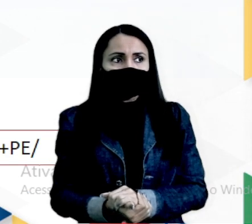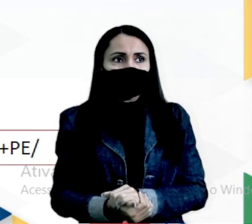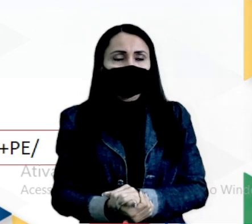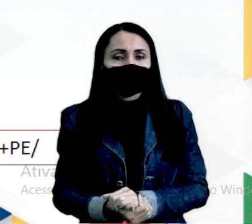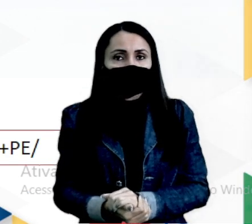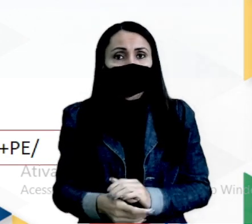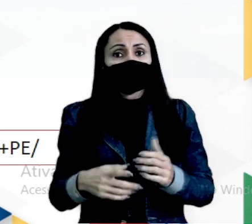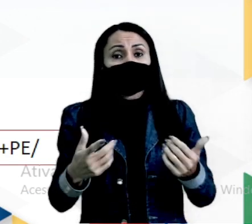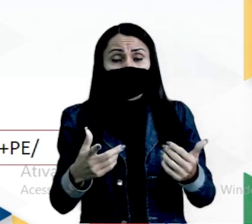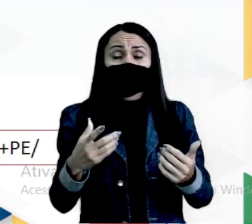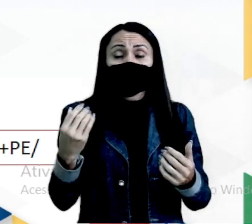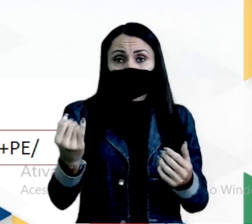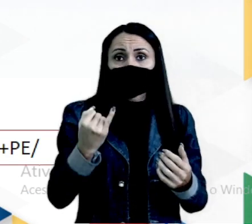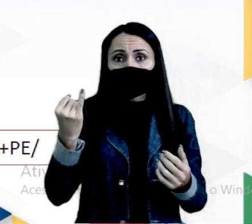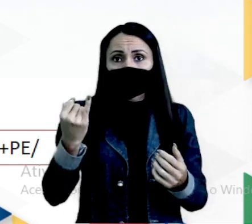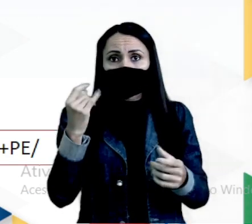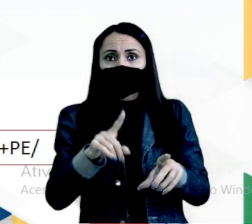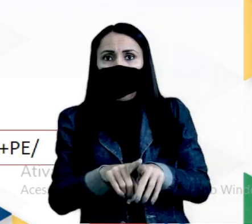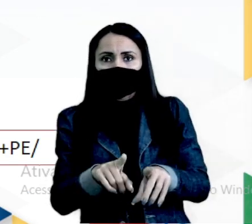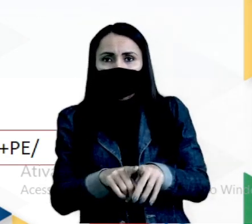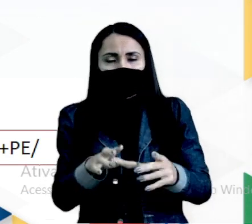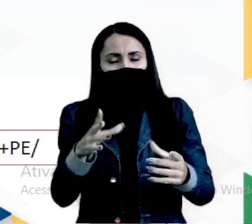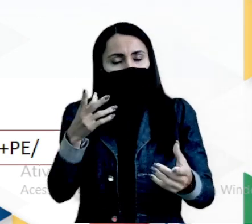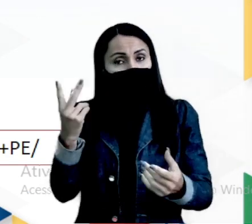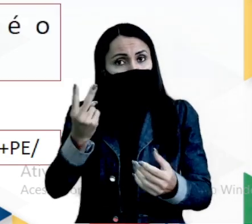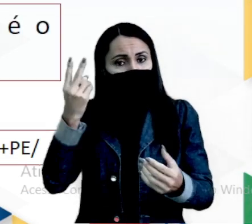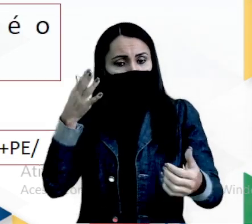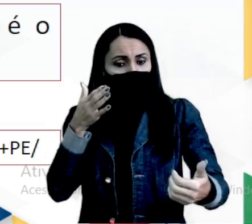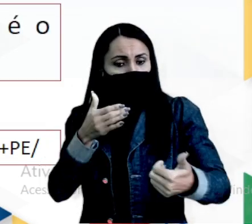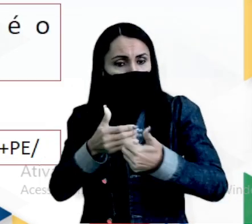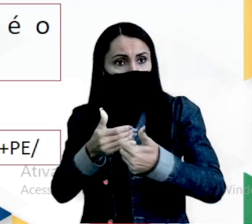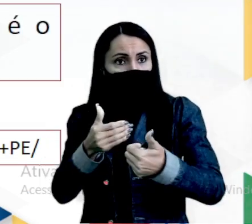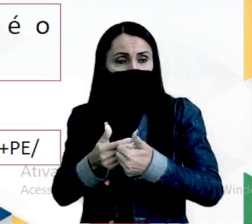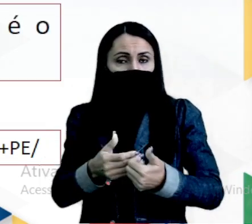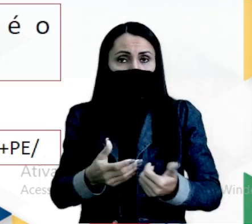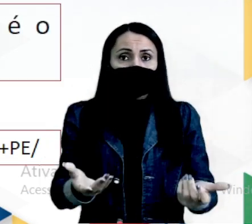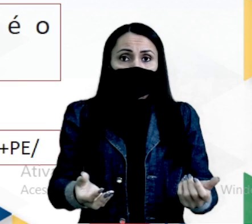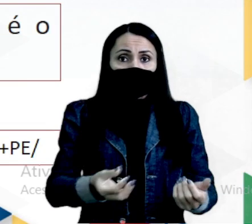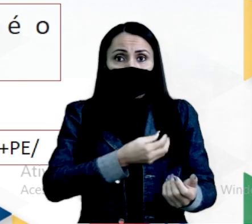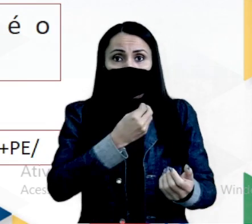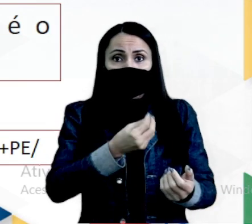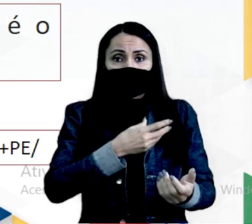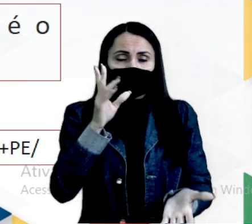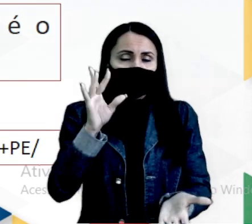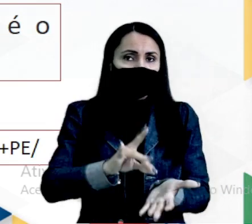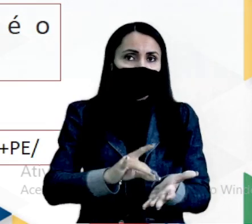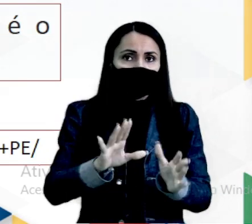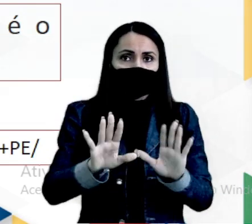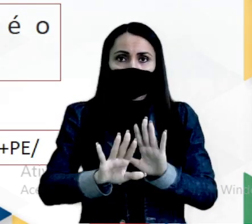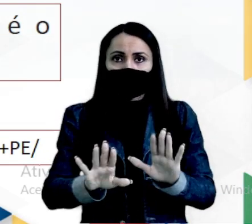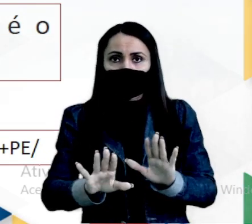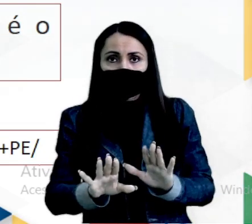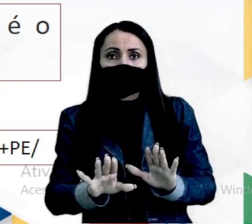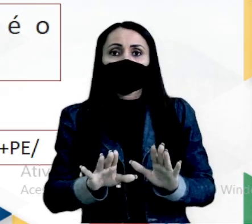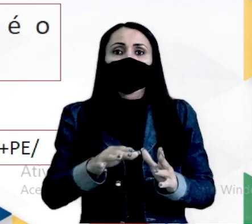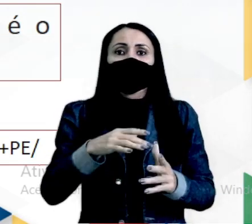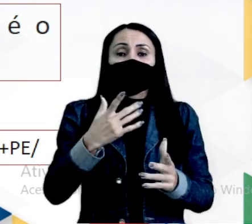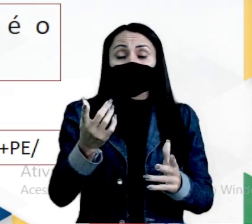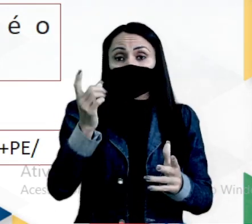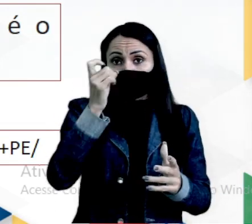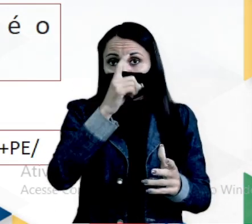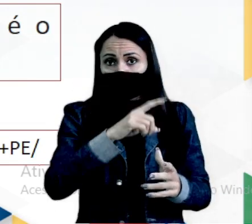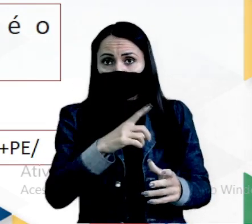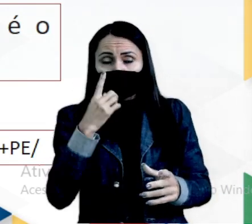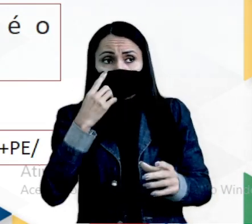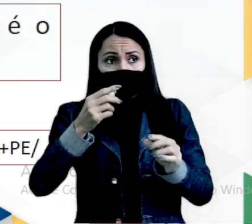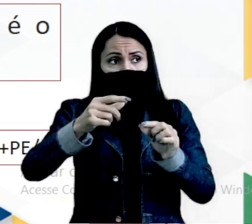muito interessante, porque é um valor bem aproximado, já que na vida real não é tão fácil. Em matemática, o perímetro é o comprimento de